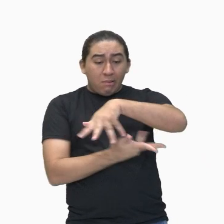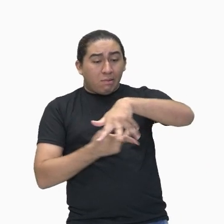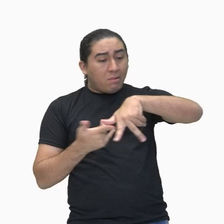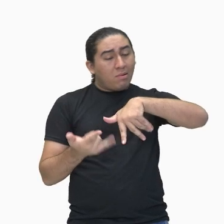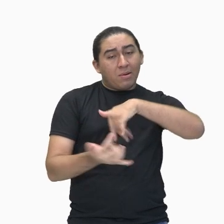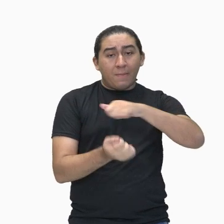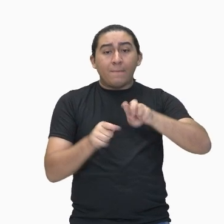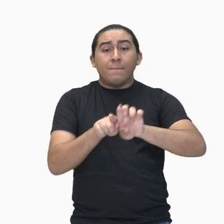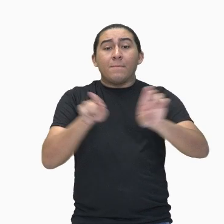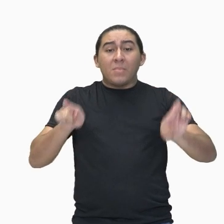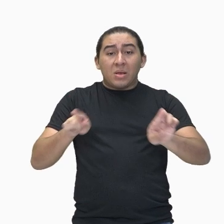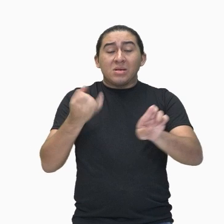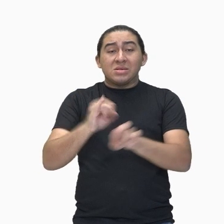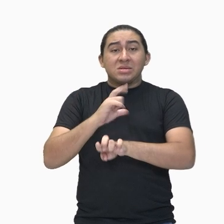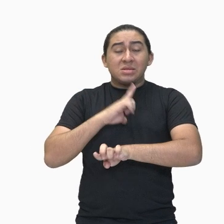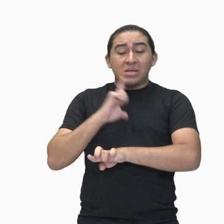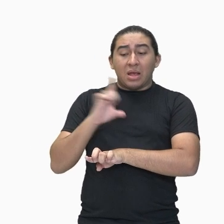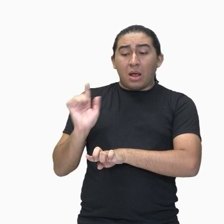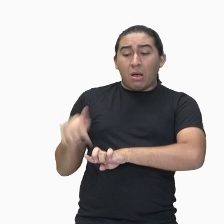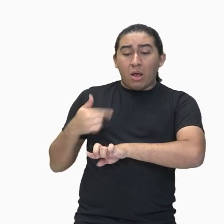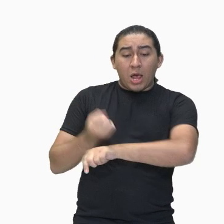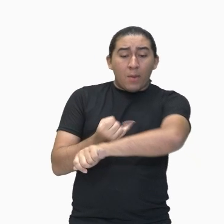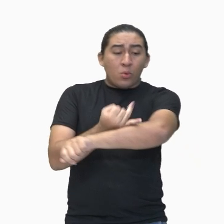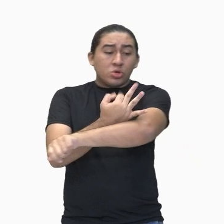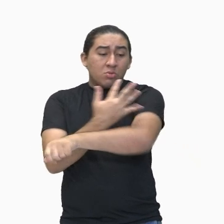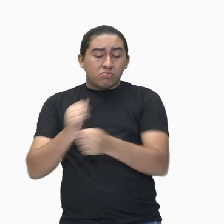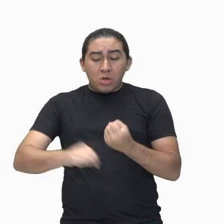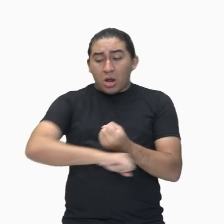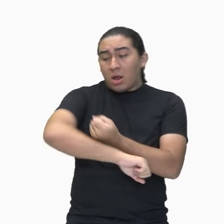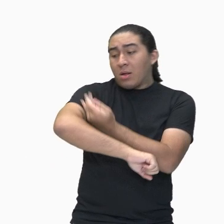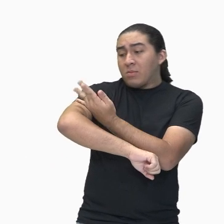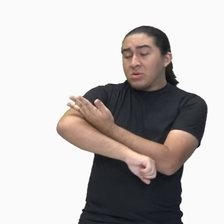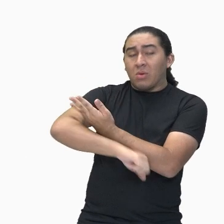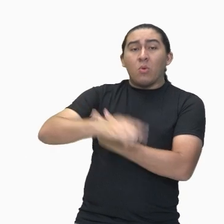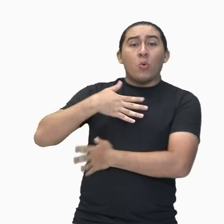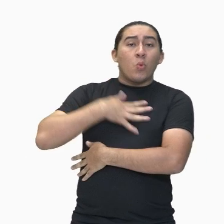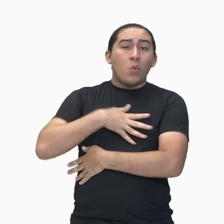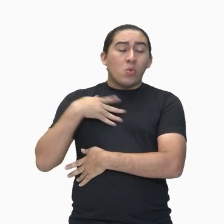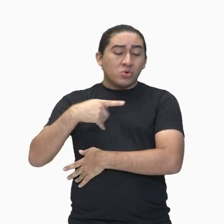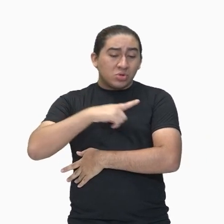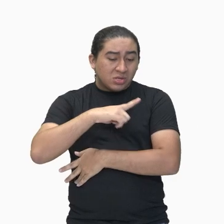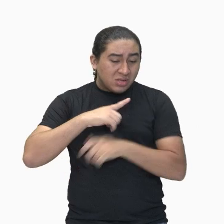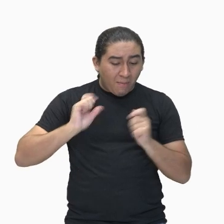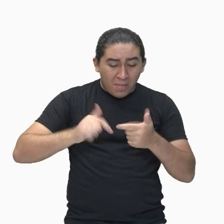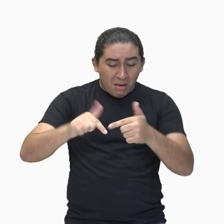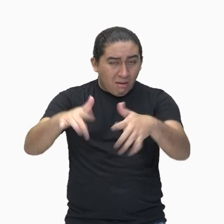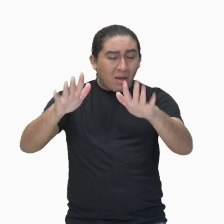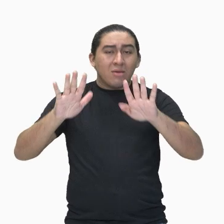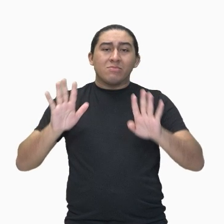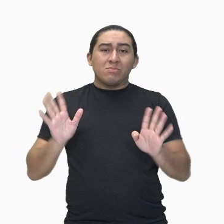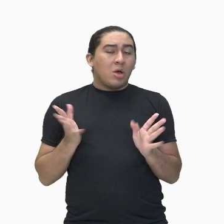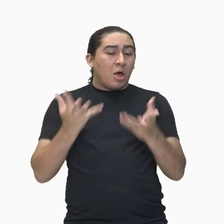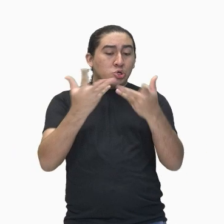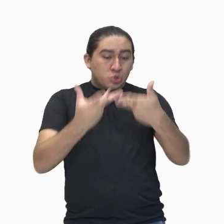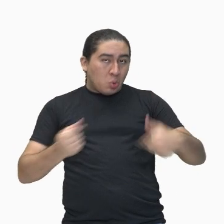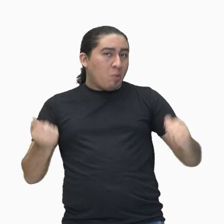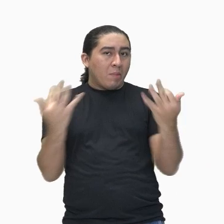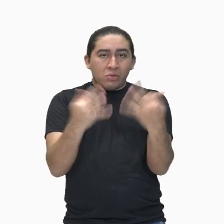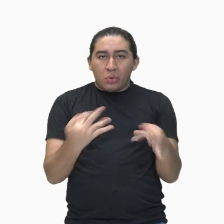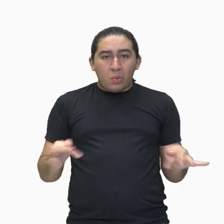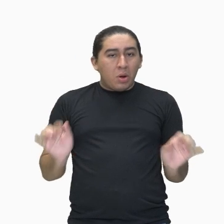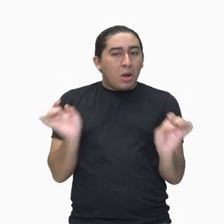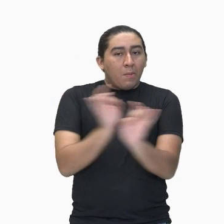Porém, quando um com o outro mais porfia, o gosto corre e a dor apenas passa. Vai ao